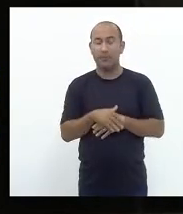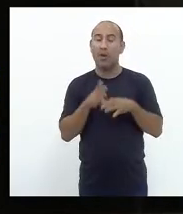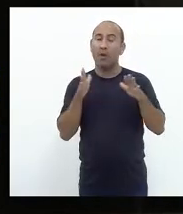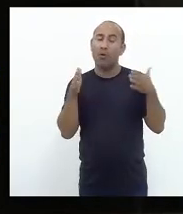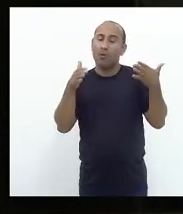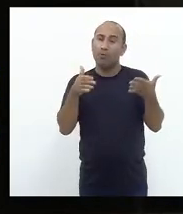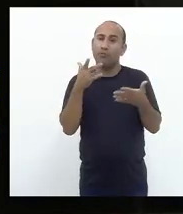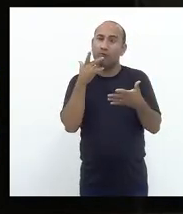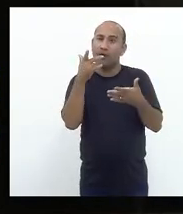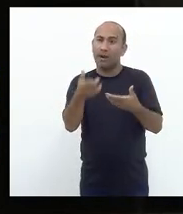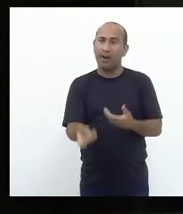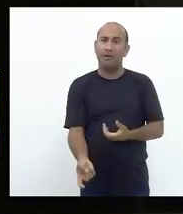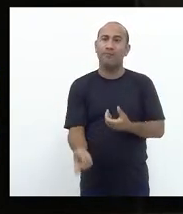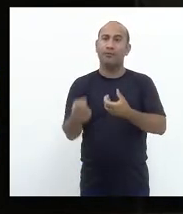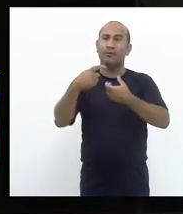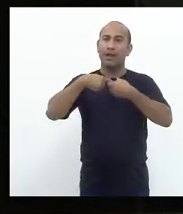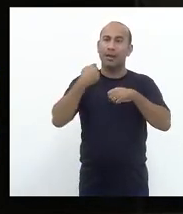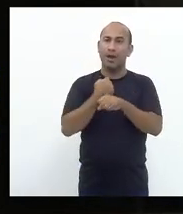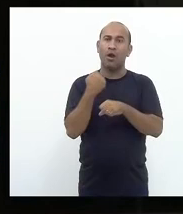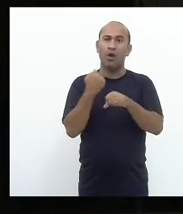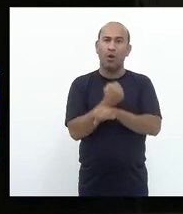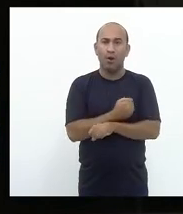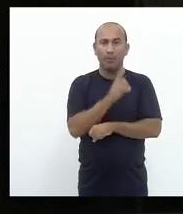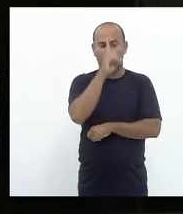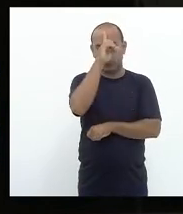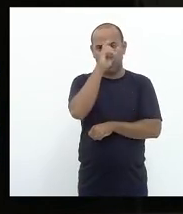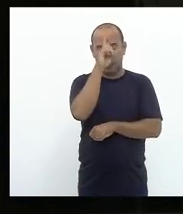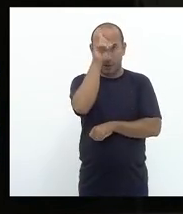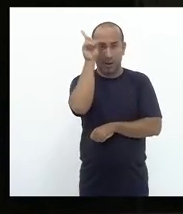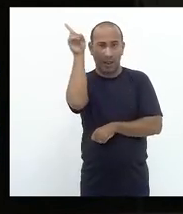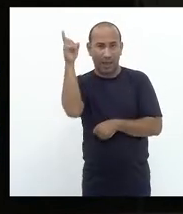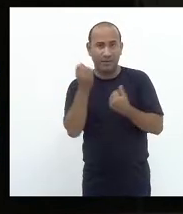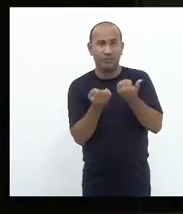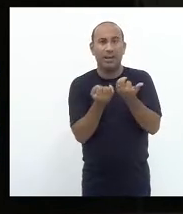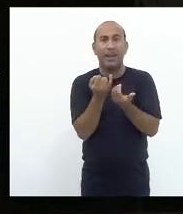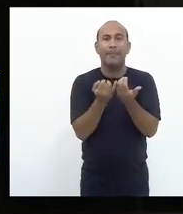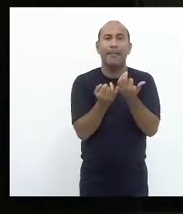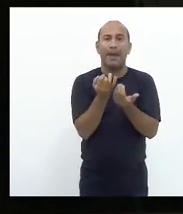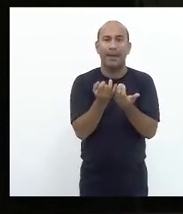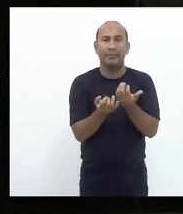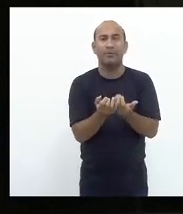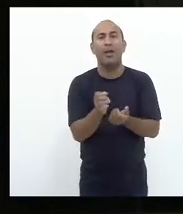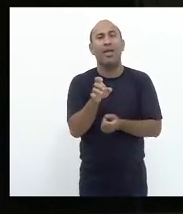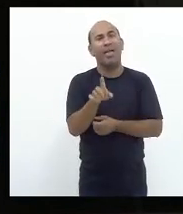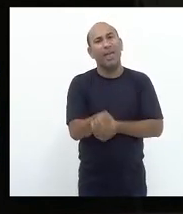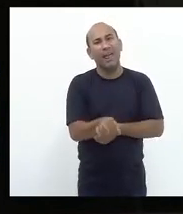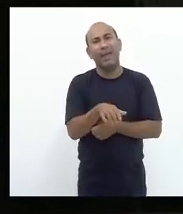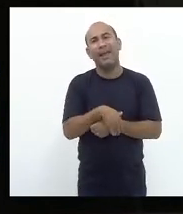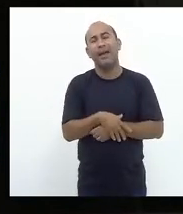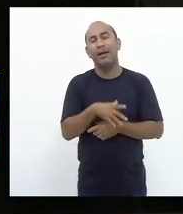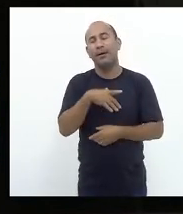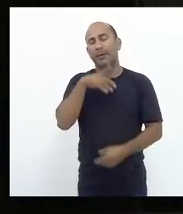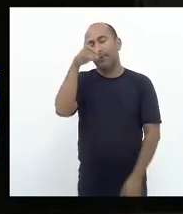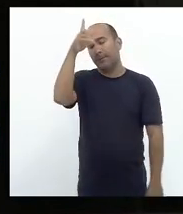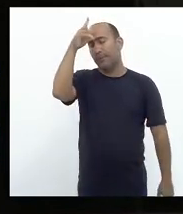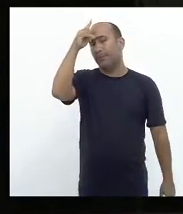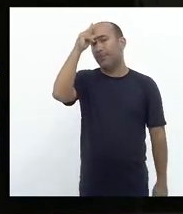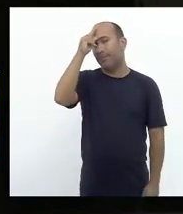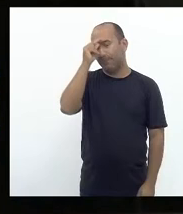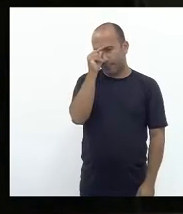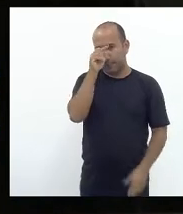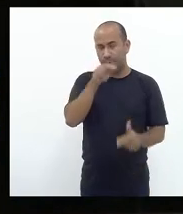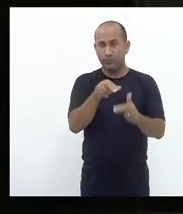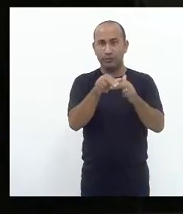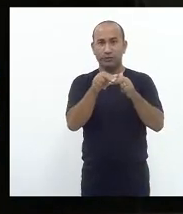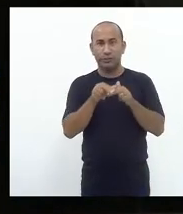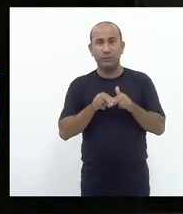da retomada da obra desse Hospital Regional de Queimados seria até um alívio para o Hospital